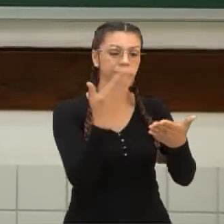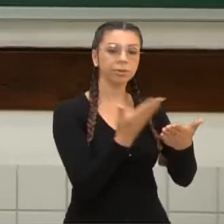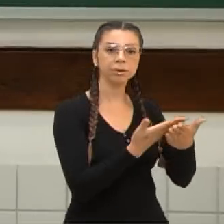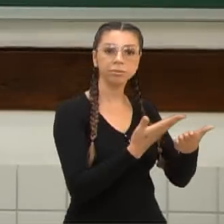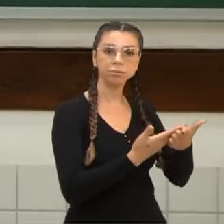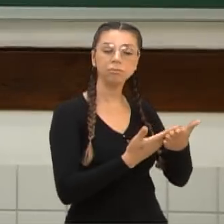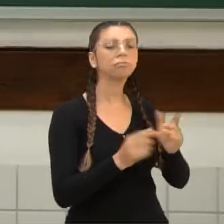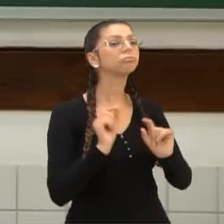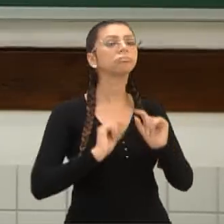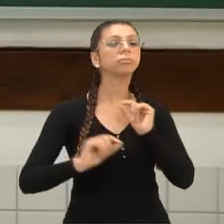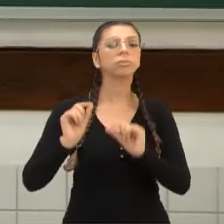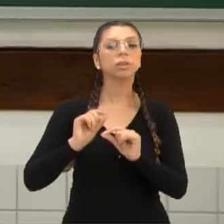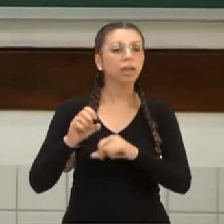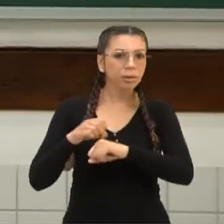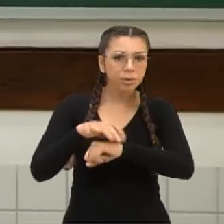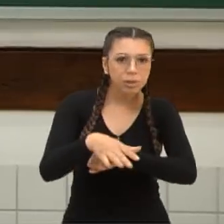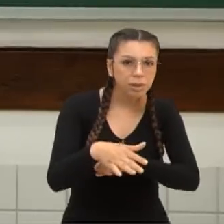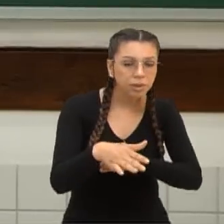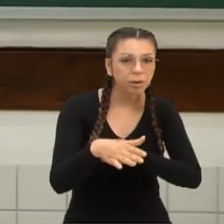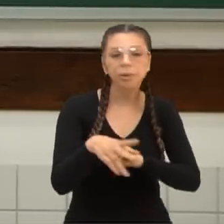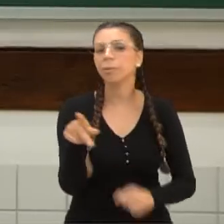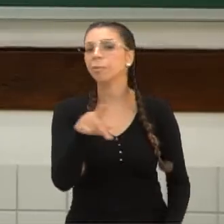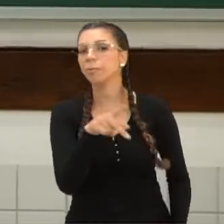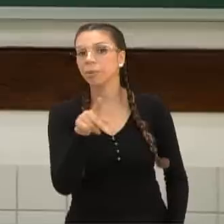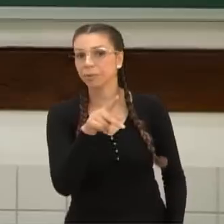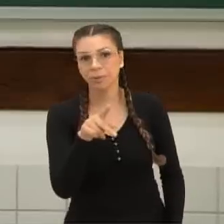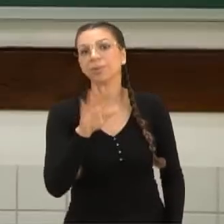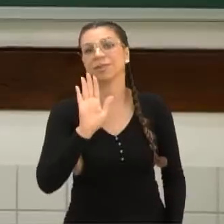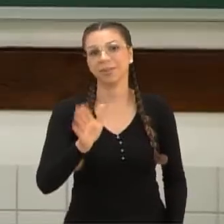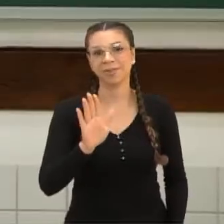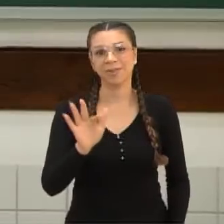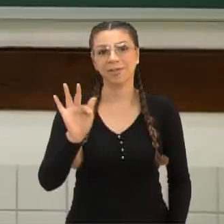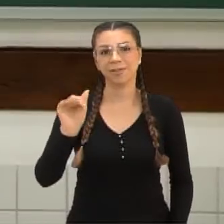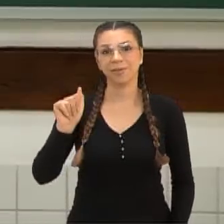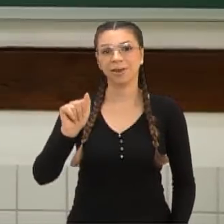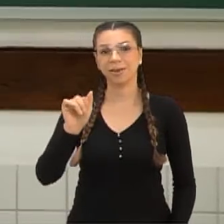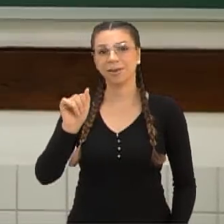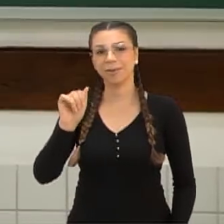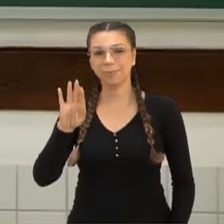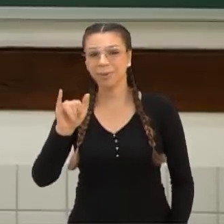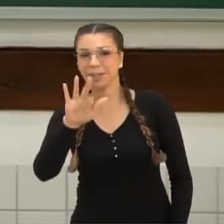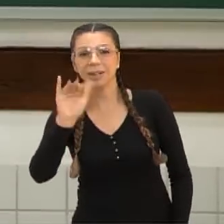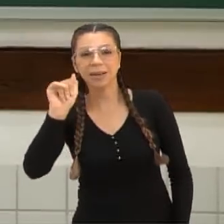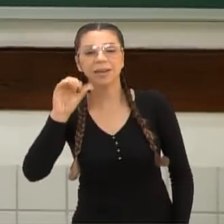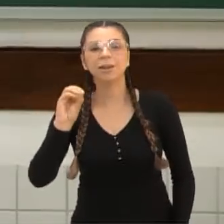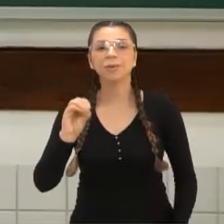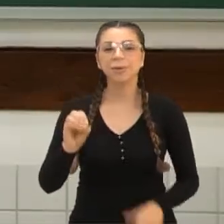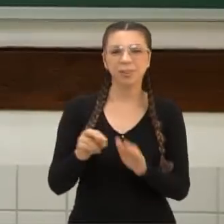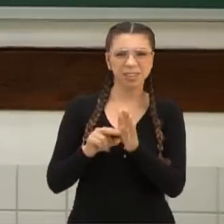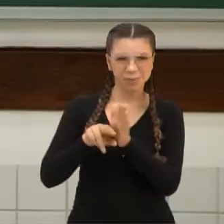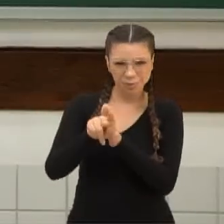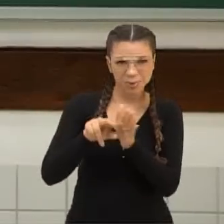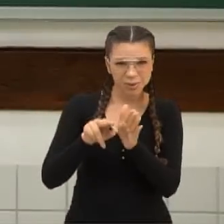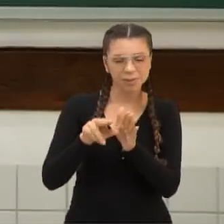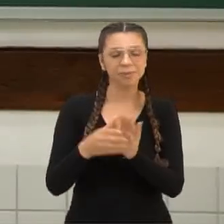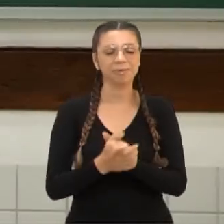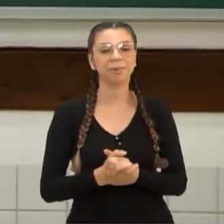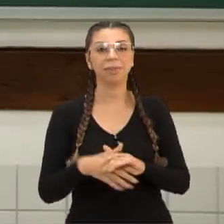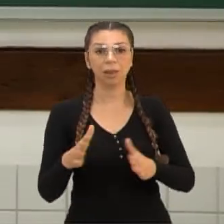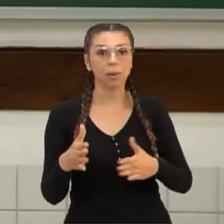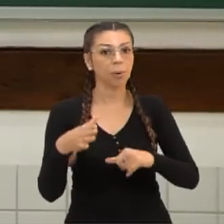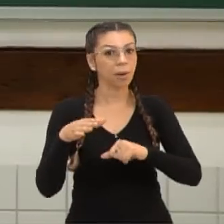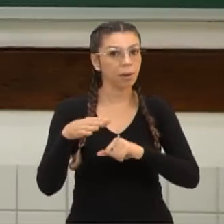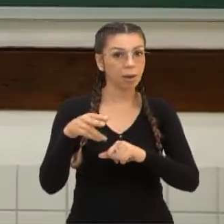né? Quem que sempre dá essa dica para vocês? Ah, o professor Fabiano, eu já vi na aula dele ele dando essa dica. E a professora Marita vai reforçar essa dica, tá